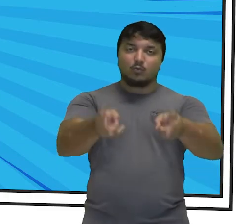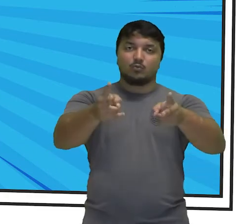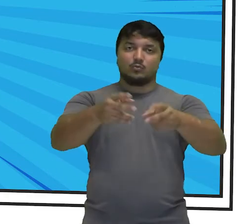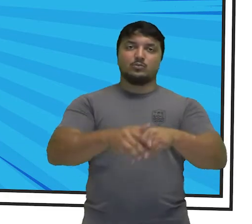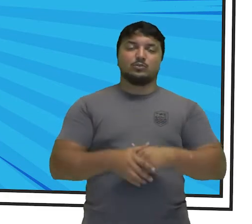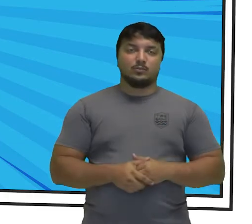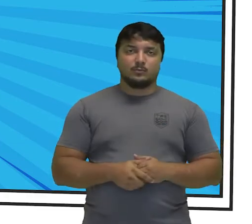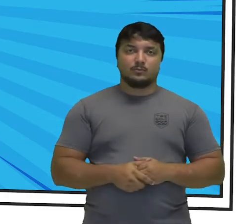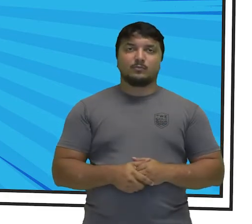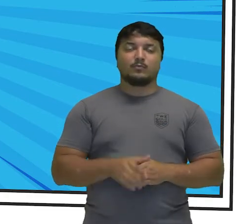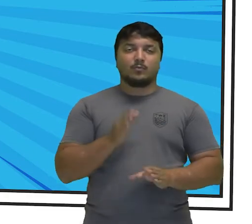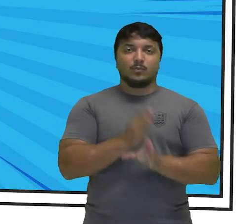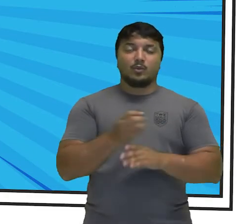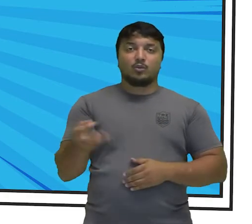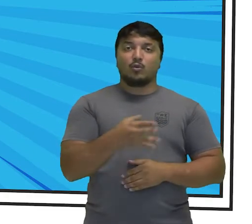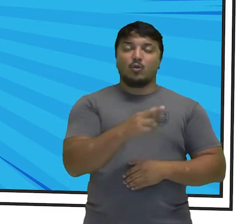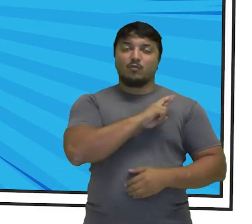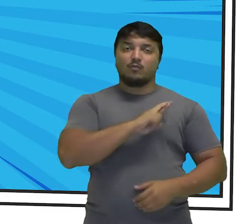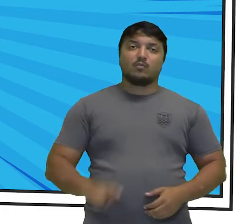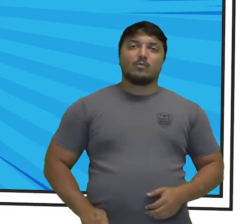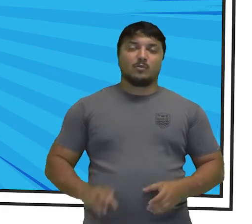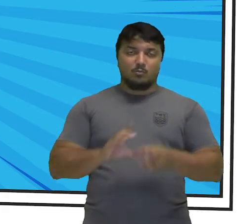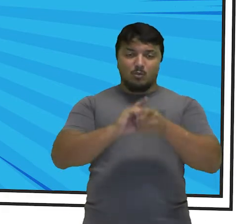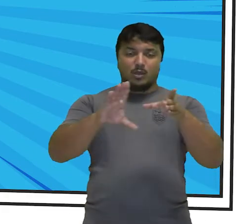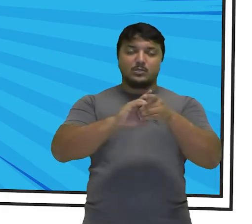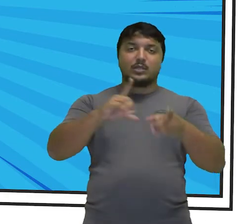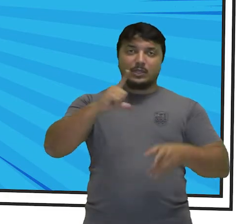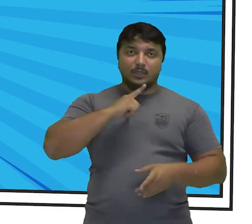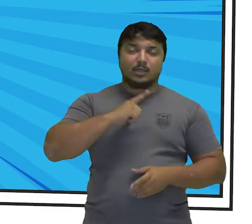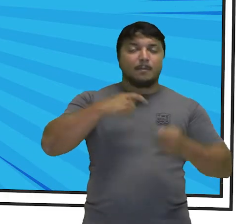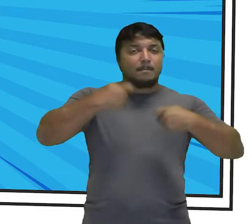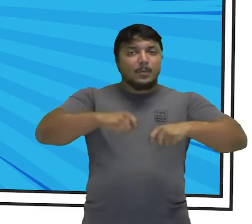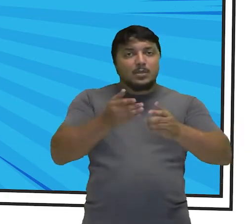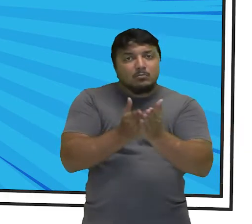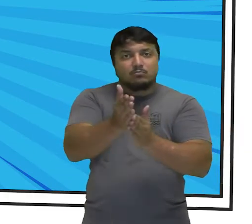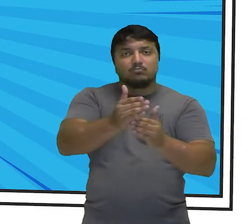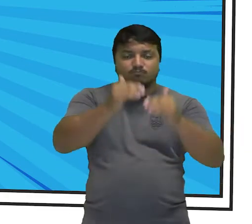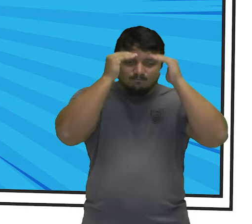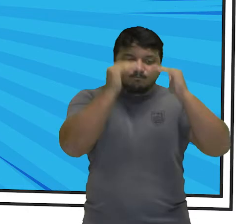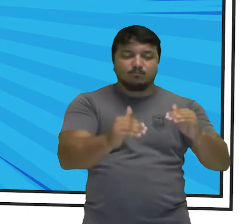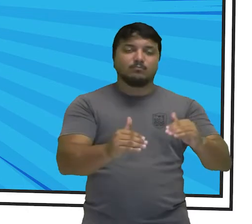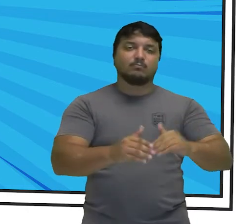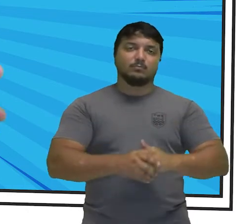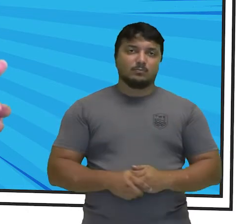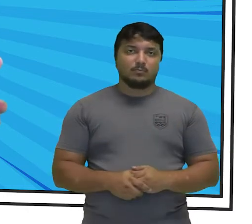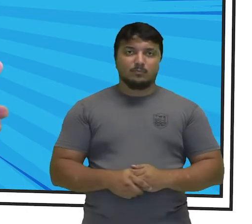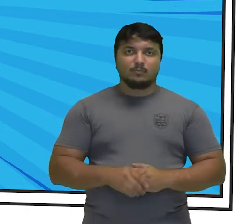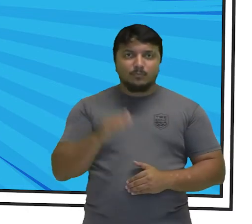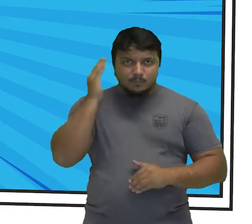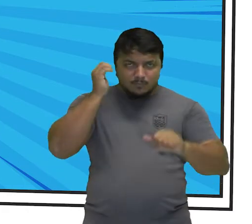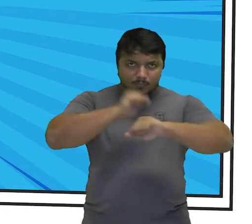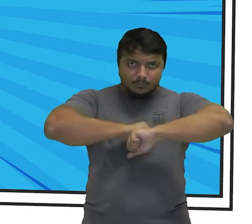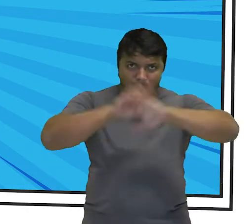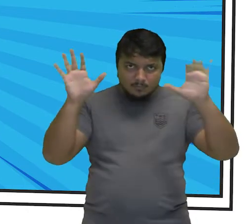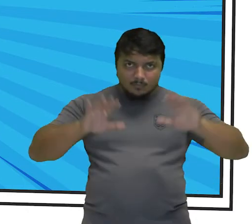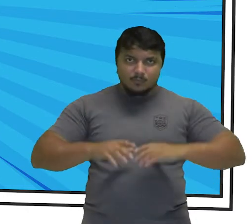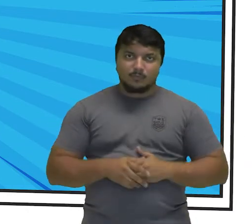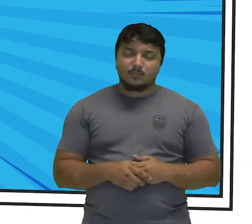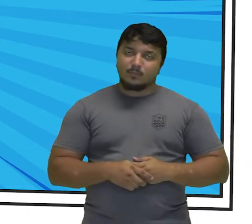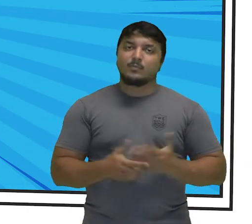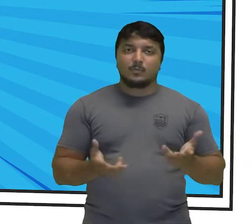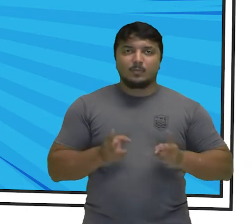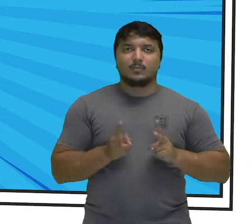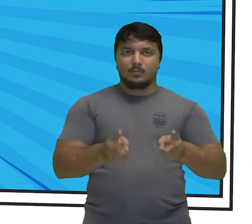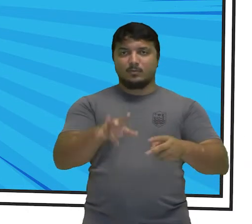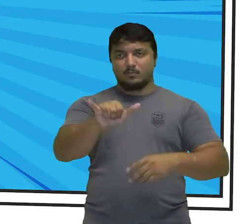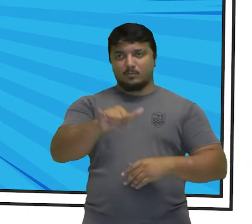permanecer, porque a nova República traz a democracia e ela deve ser preservada. Entenderam, meninos? E assim